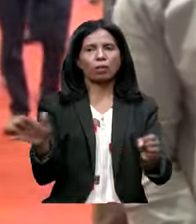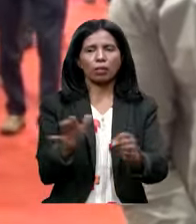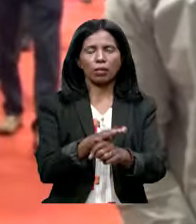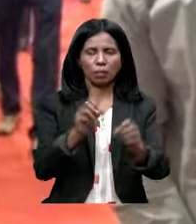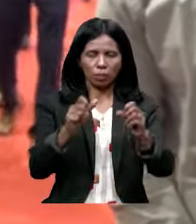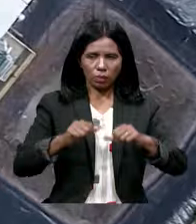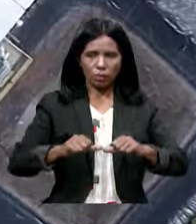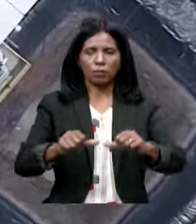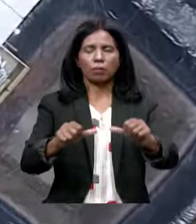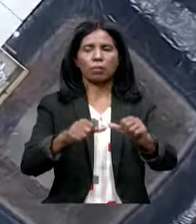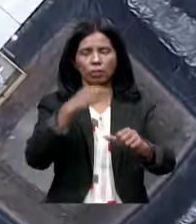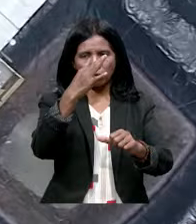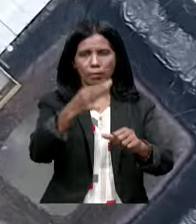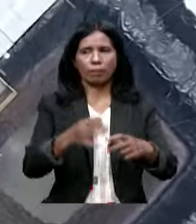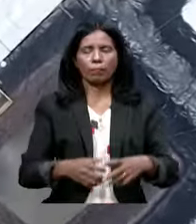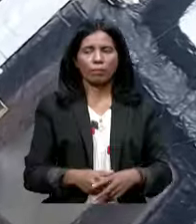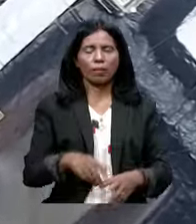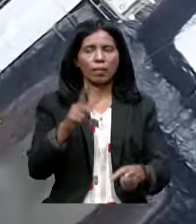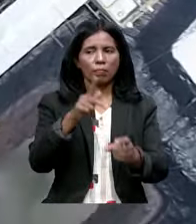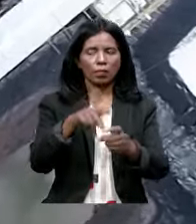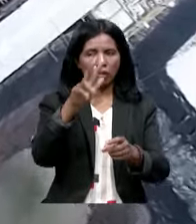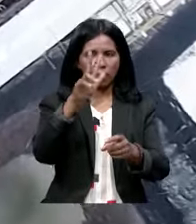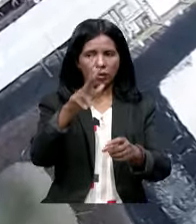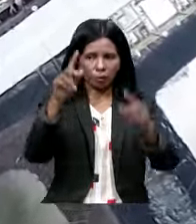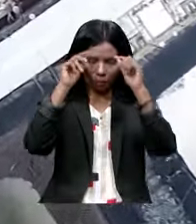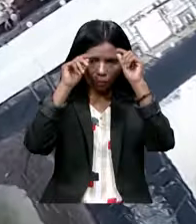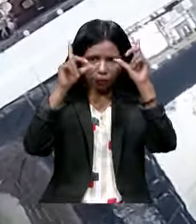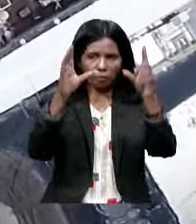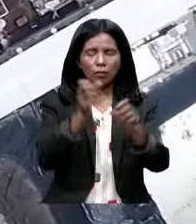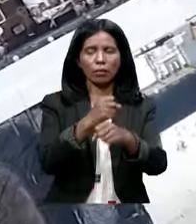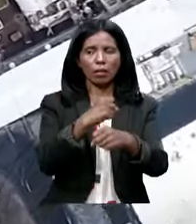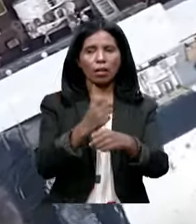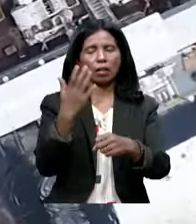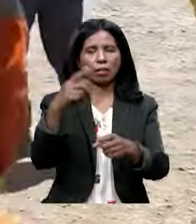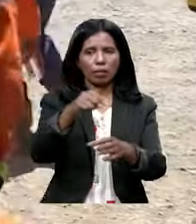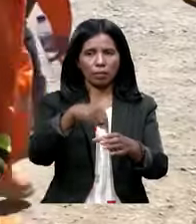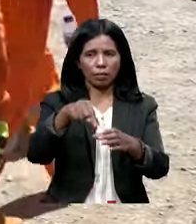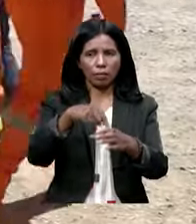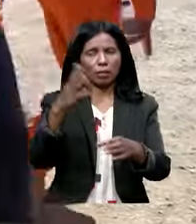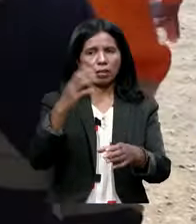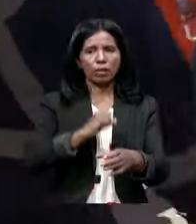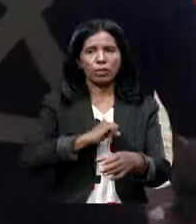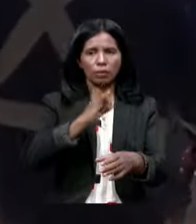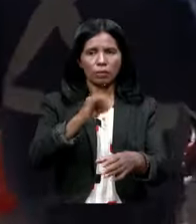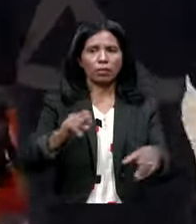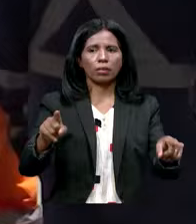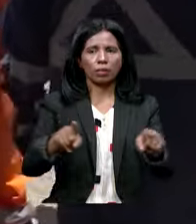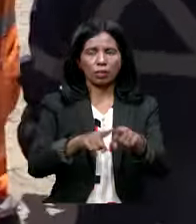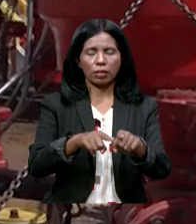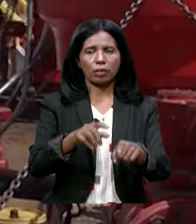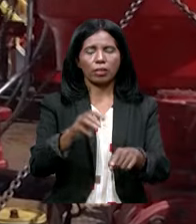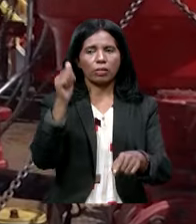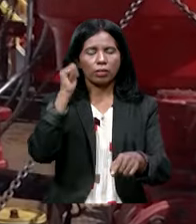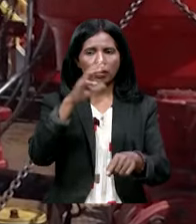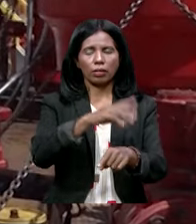duro boa tempo hoje. Mina Mata Antolo nebe Timor Resources halo ona perfuração e a suai hanesan poço feto com